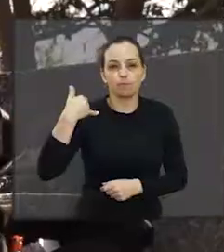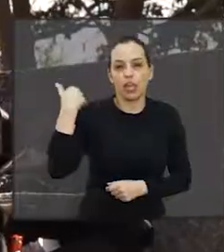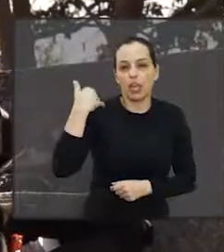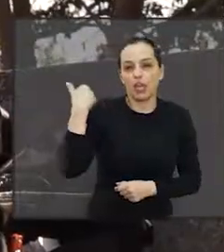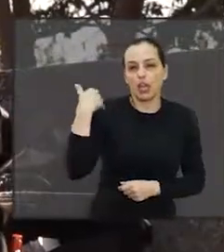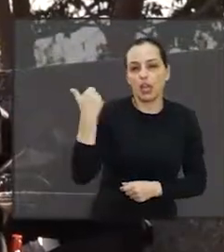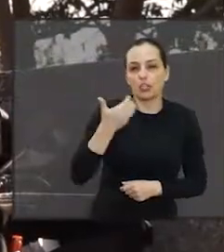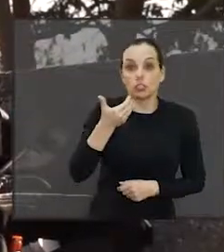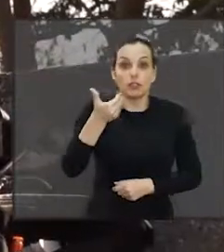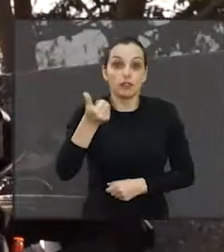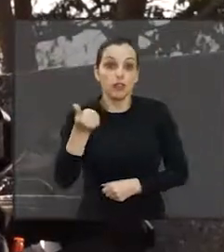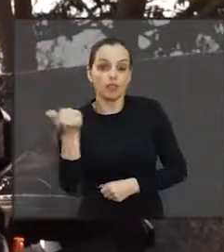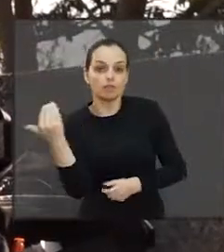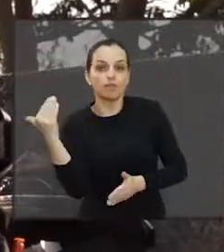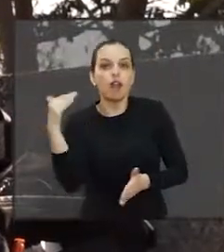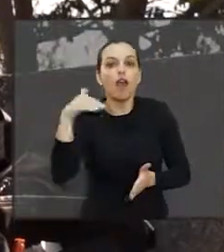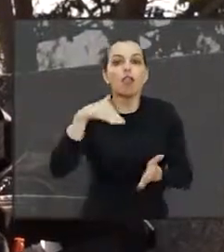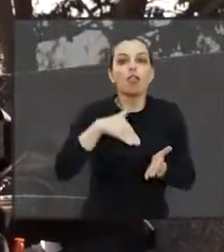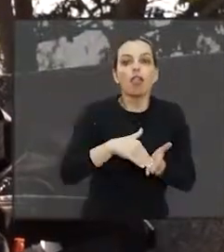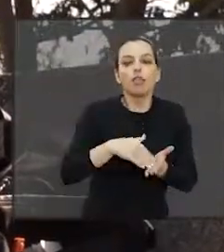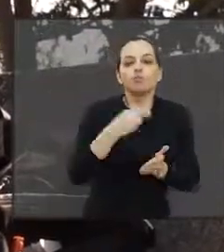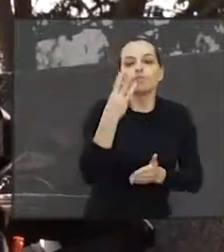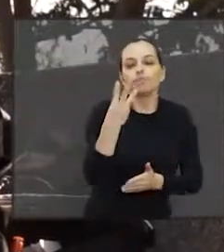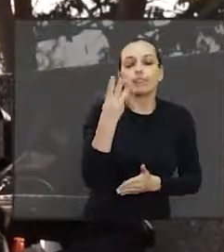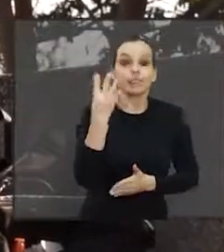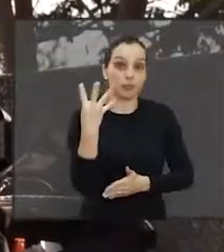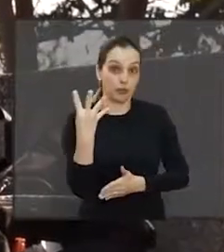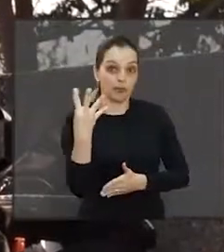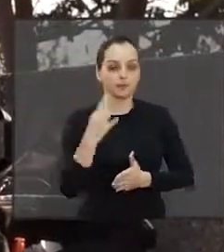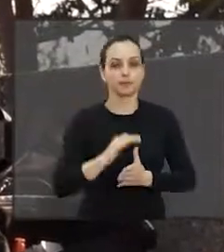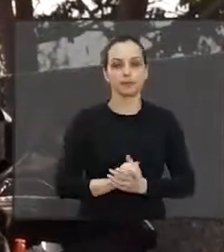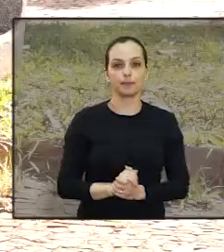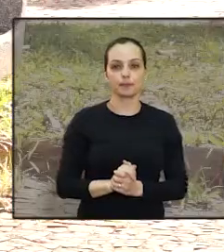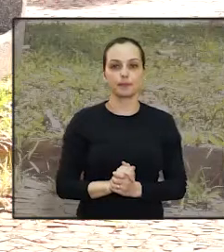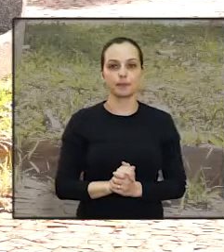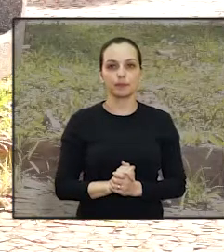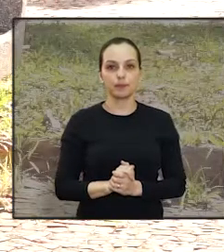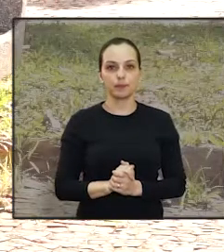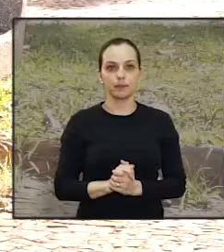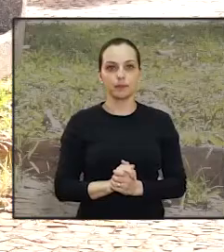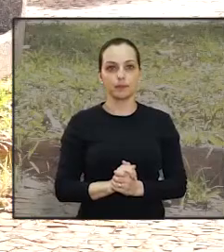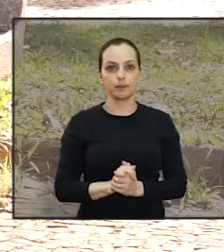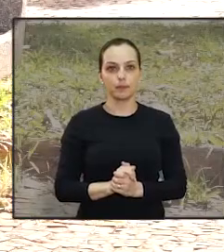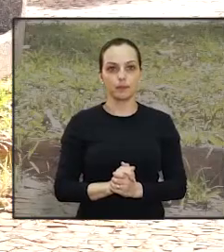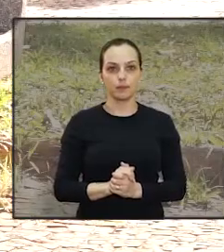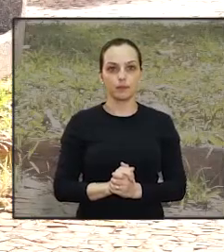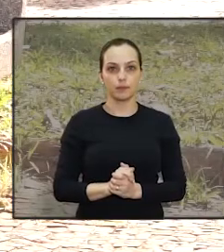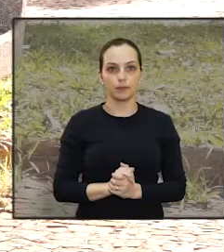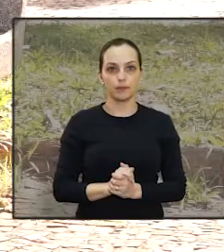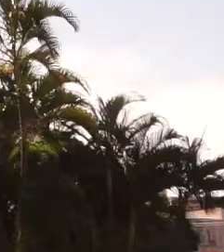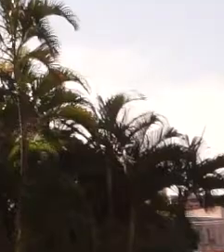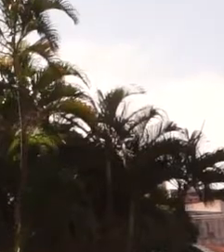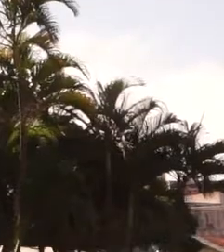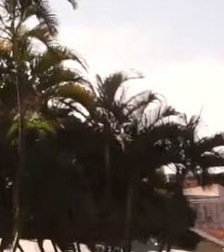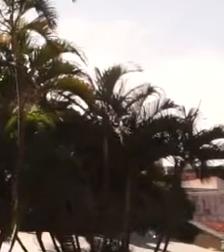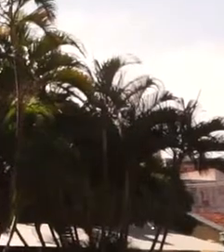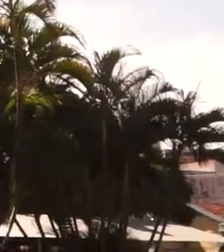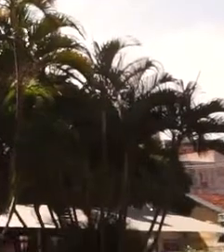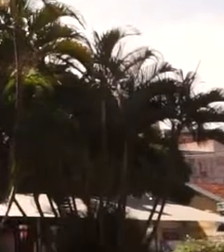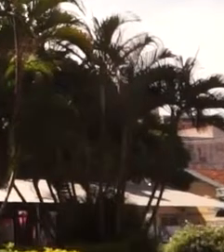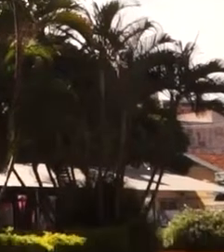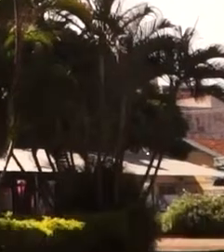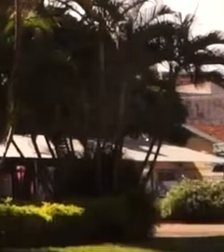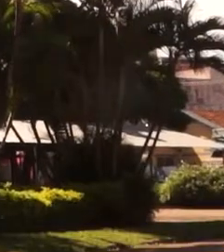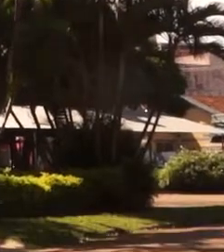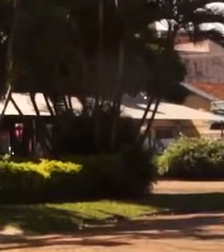estamos. Aqui foi muito importante, eu vivi aqui dos 6 até os 34 anos. Ó